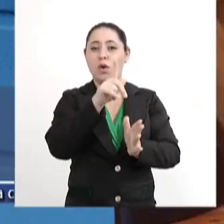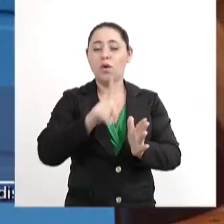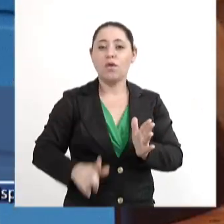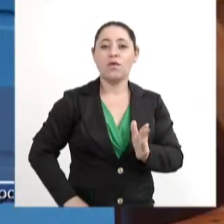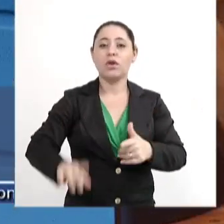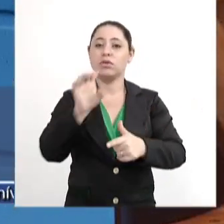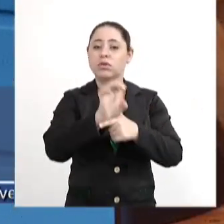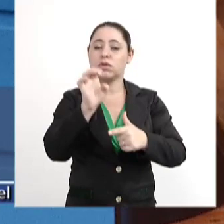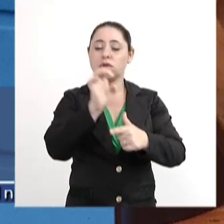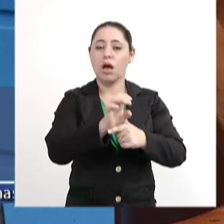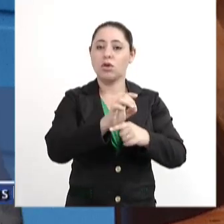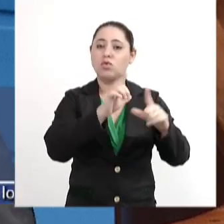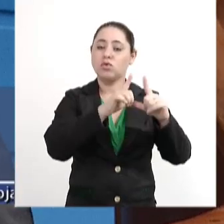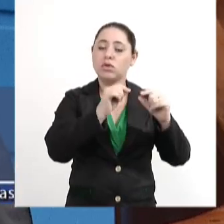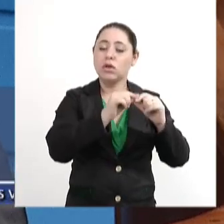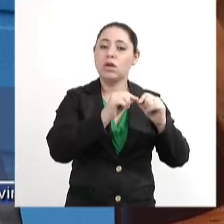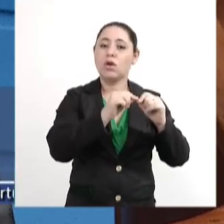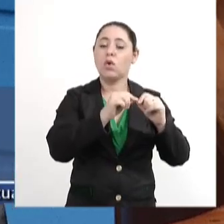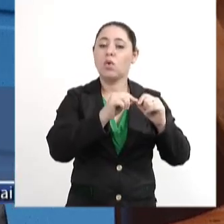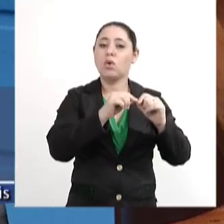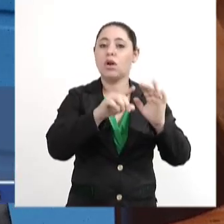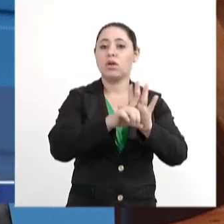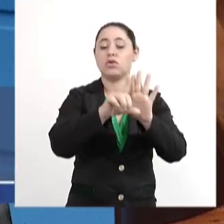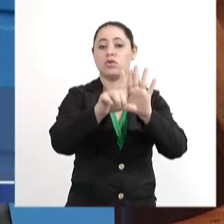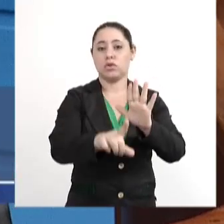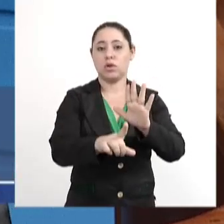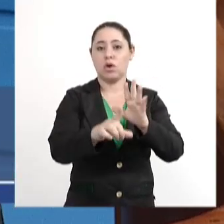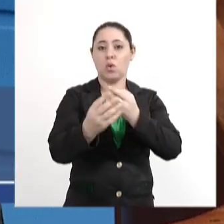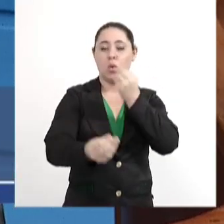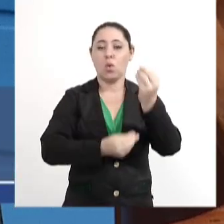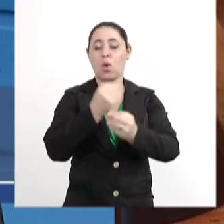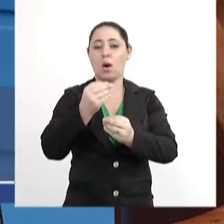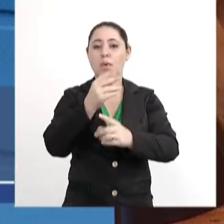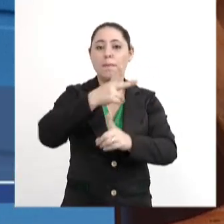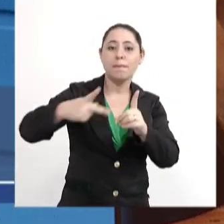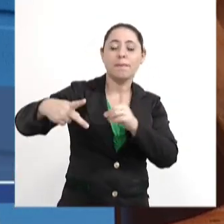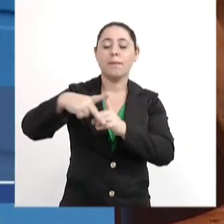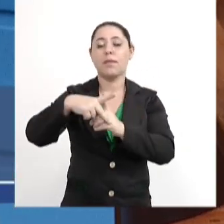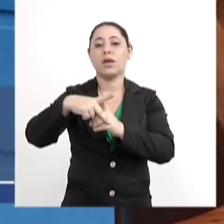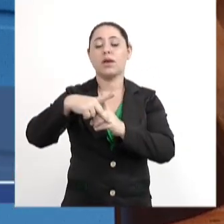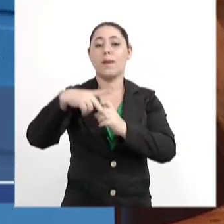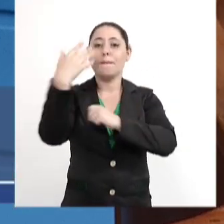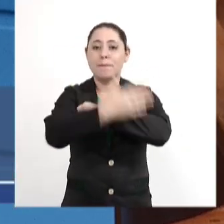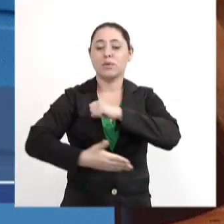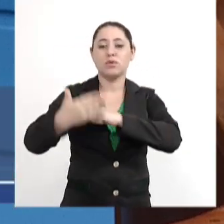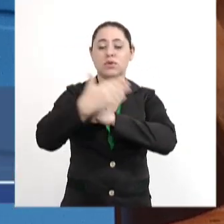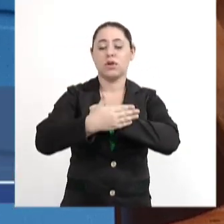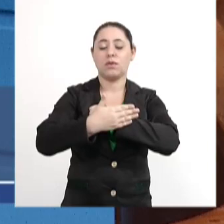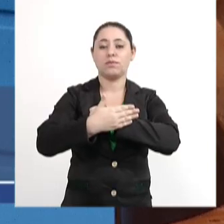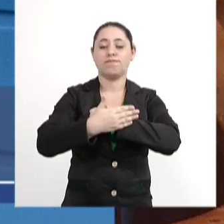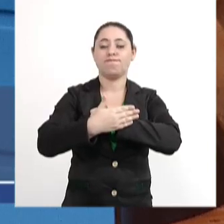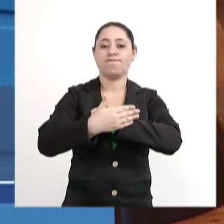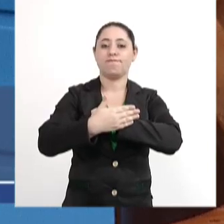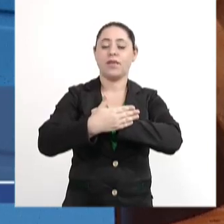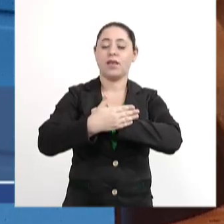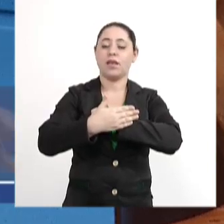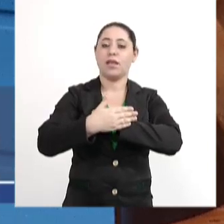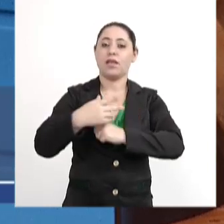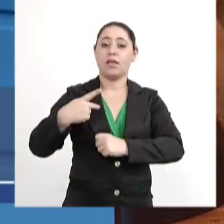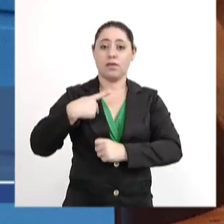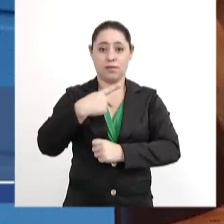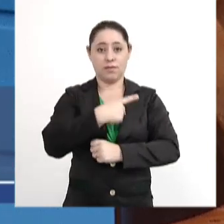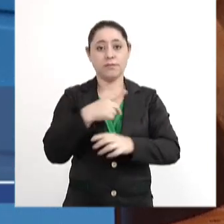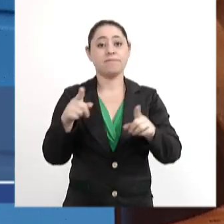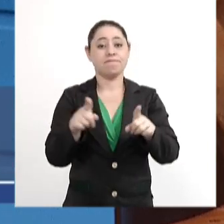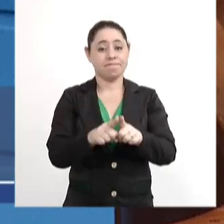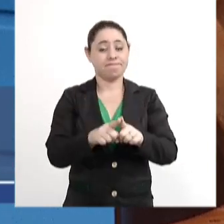aos Estados e ao Distrito Federal legislar na modalidade concorrente sobre previdência social, a proteção e a defesa da saúde. Quero dizer